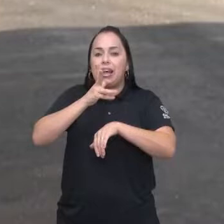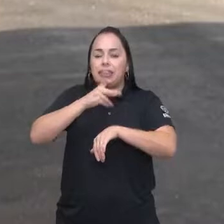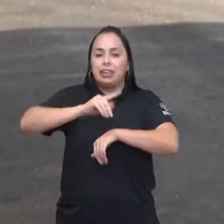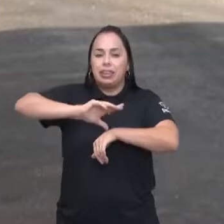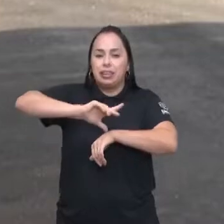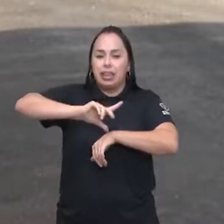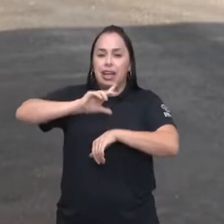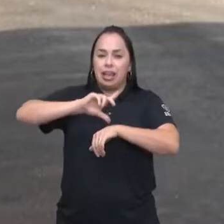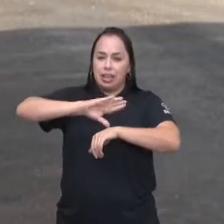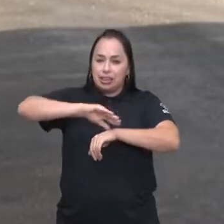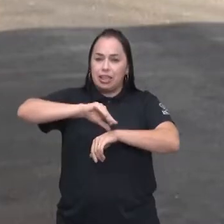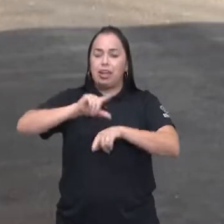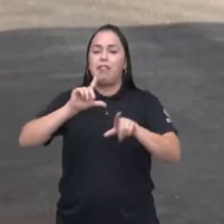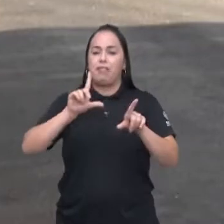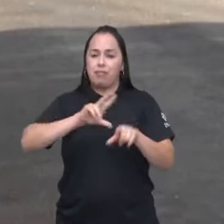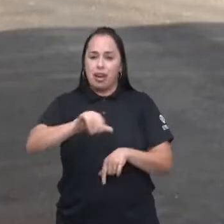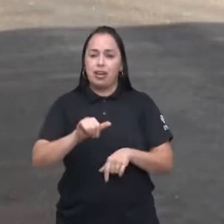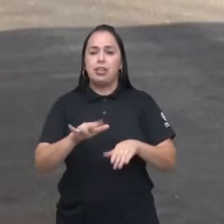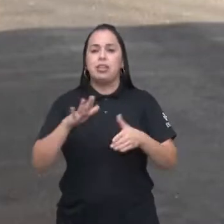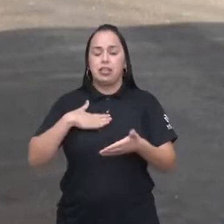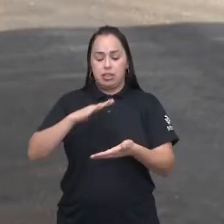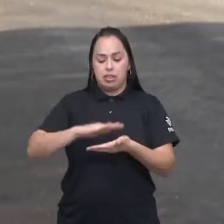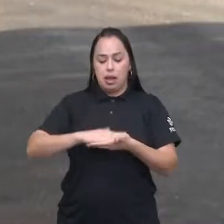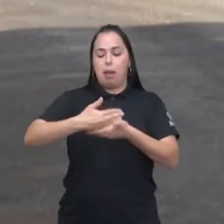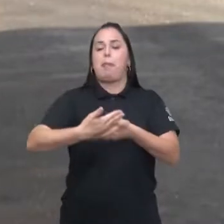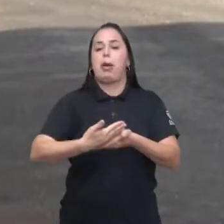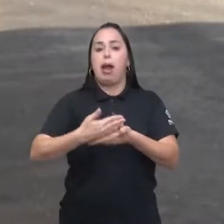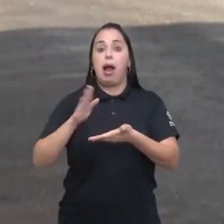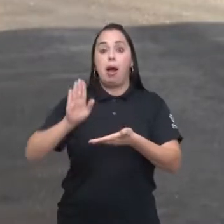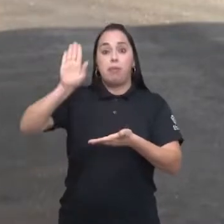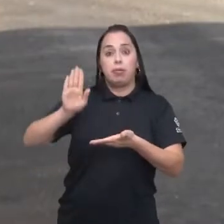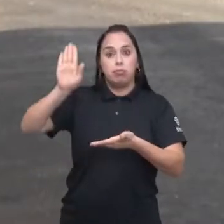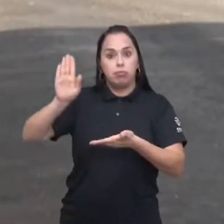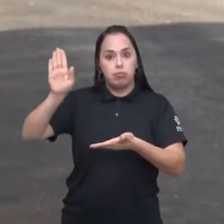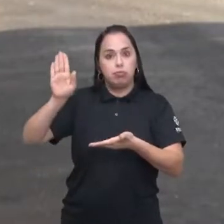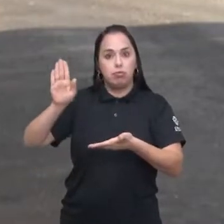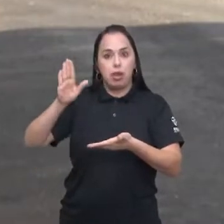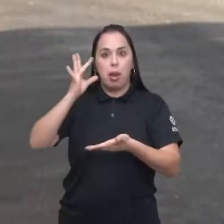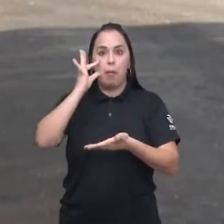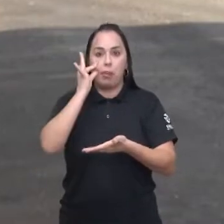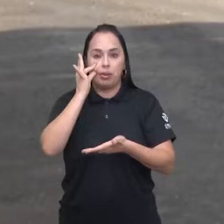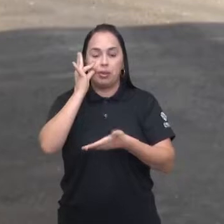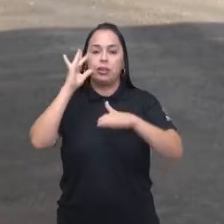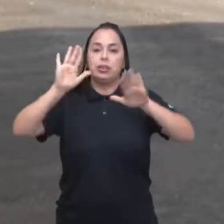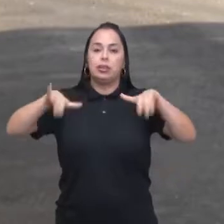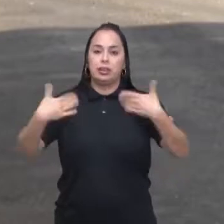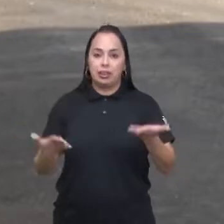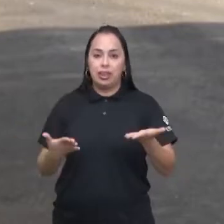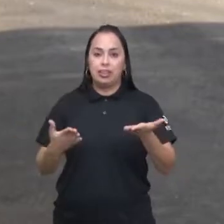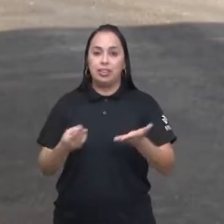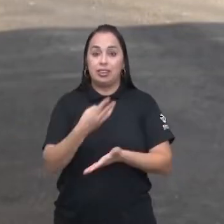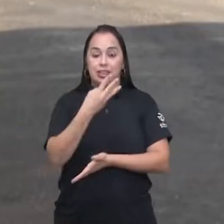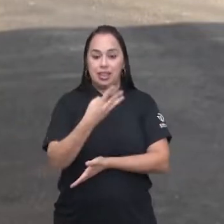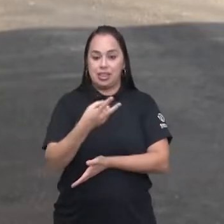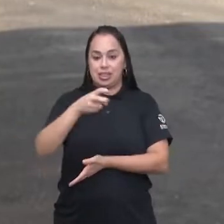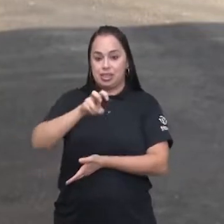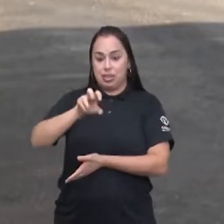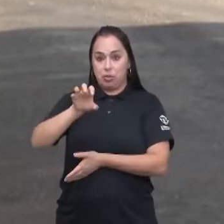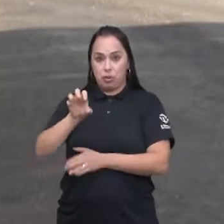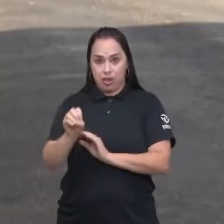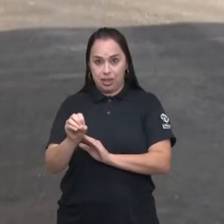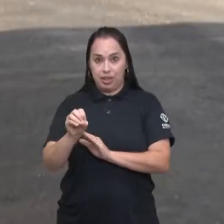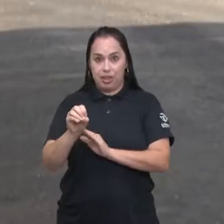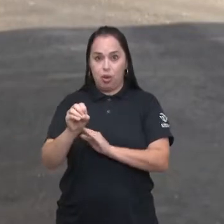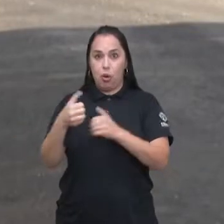pouco os envelopes com as propostas das empresas serão abertos no dia onze de Maio em um pregão presencial com